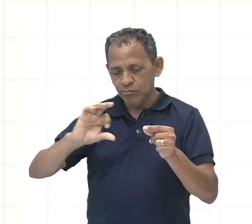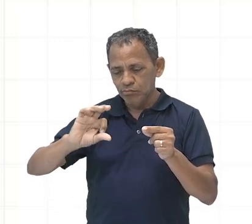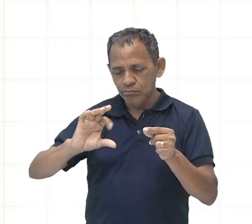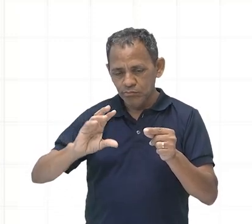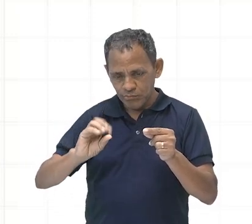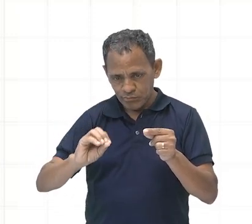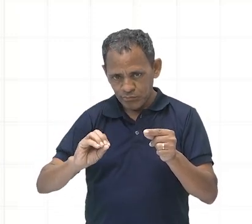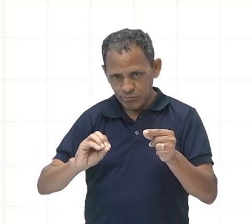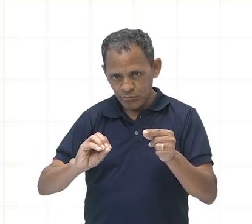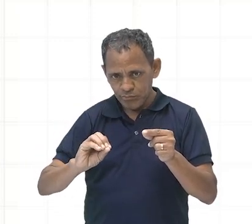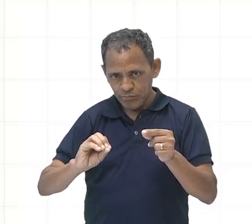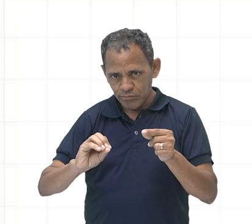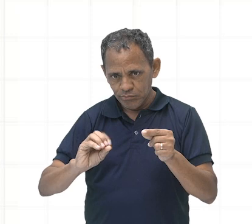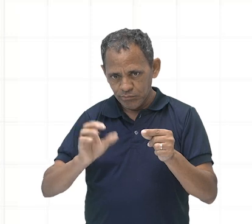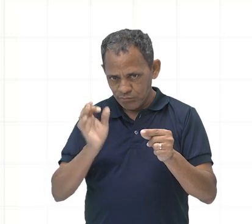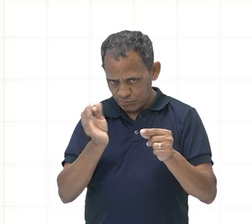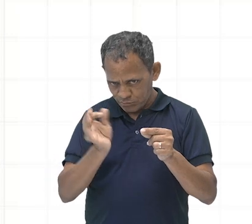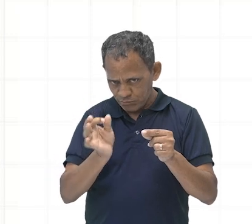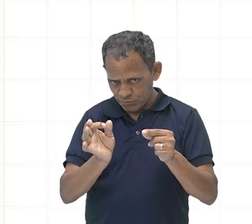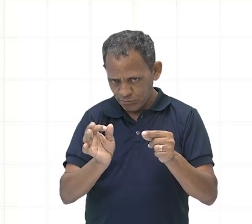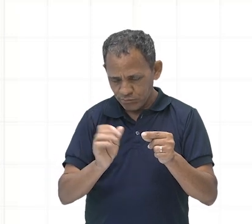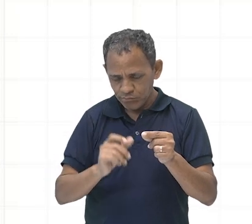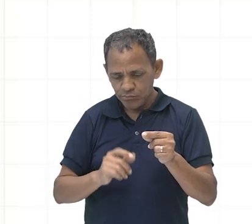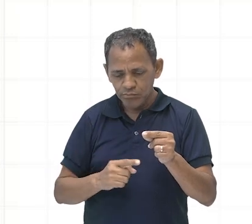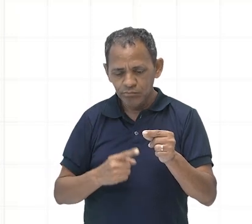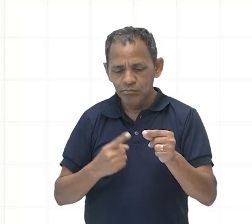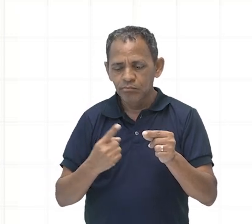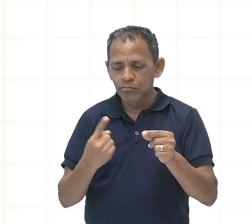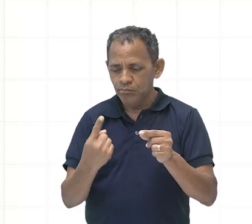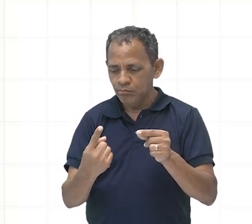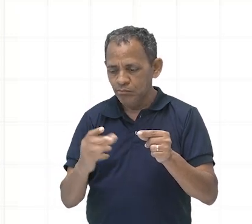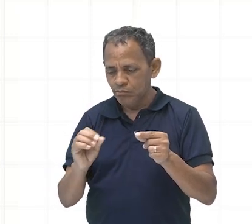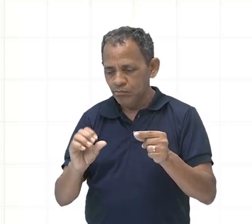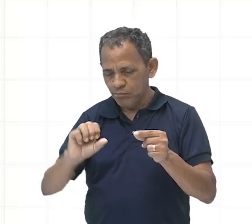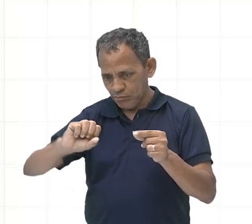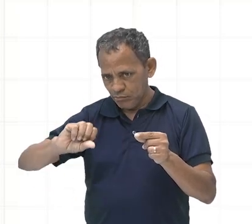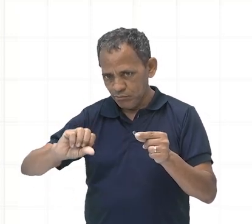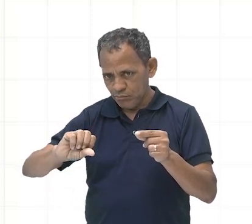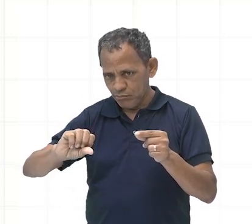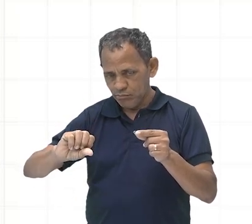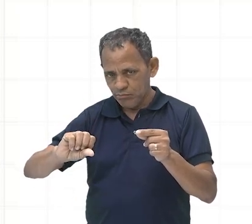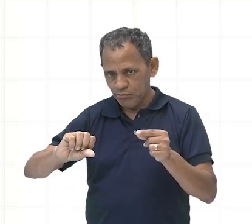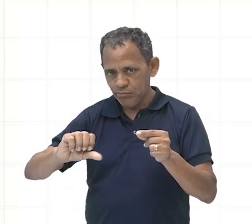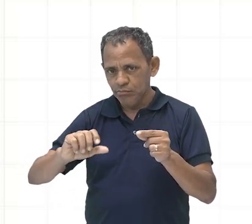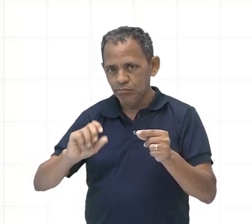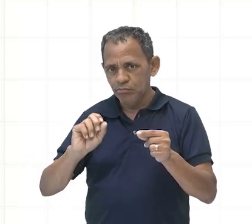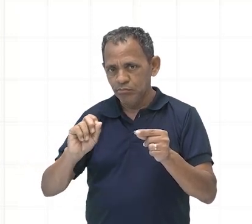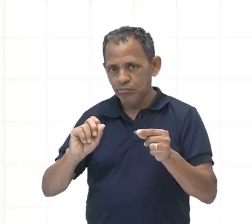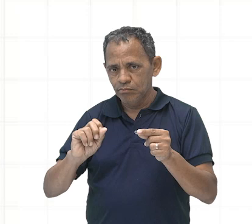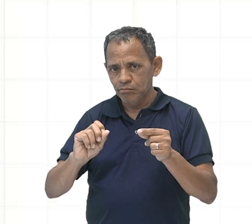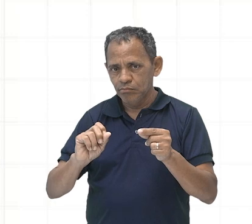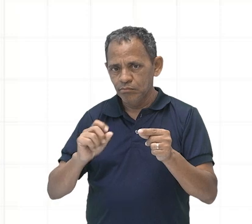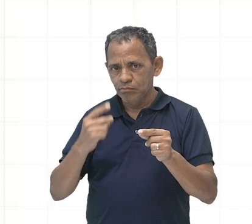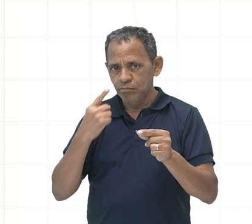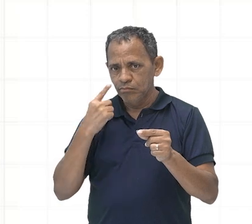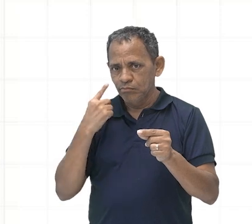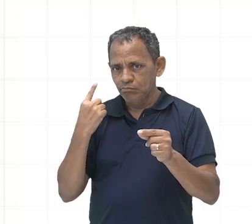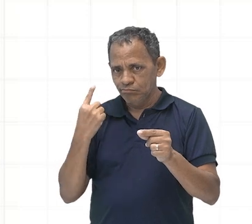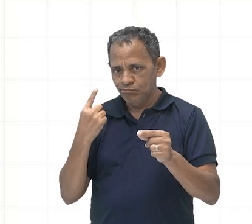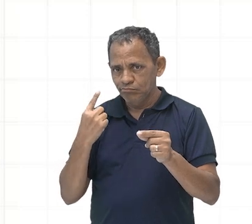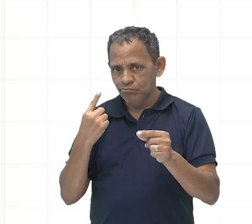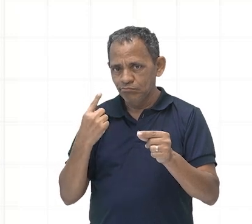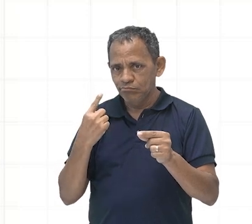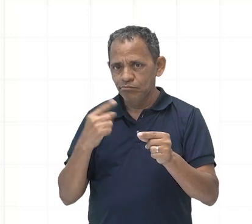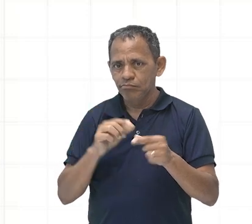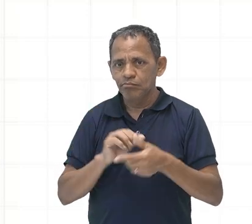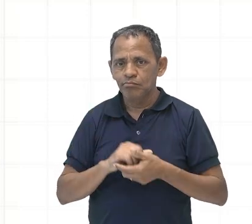certo? Então, 108 vai ser um pouquinho mais aqui, ó. Foi até muito. 108 vai ser um pouquinho mais aqui.